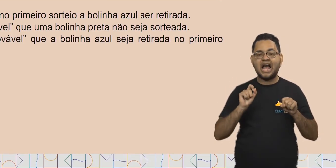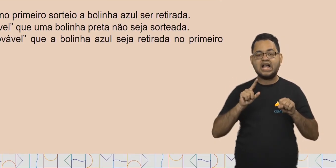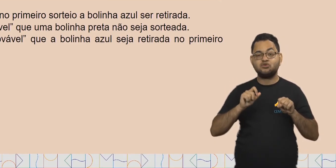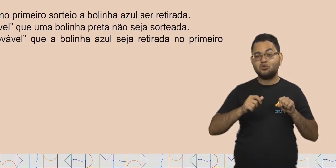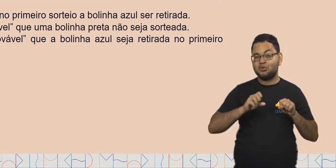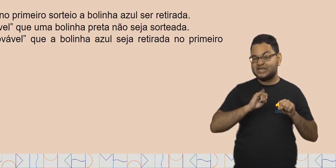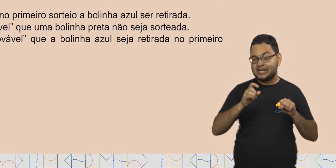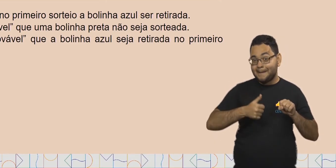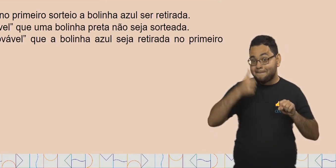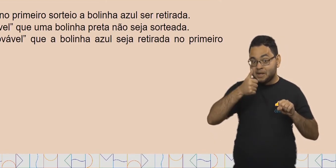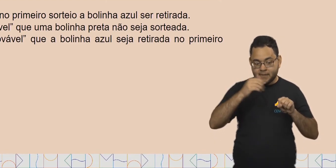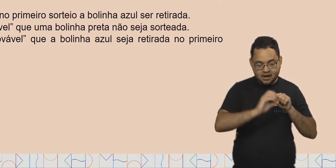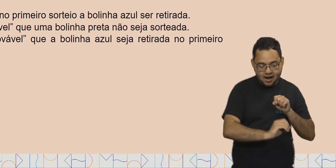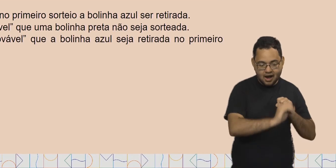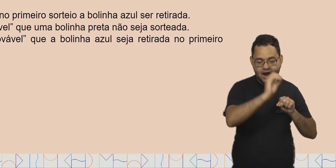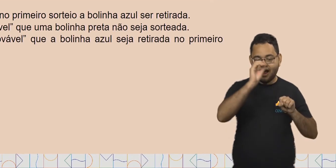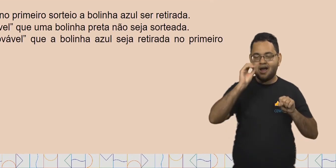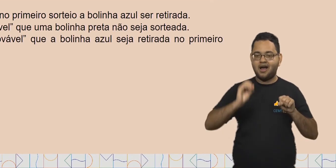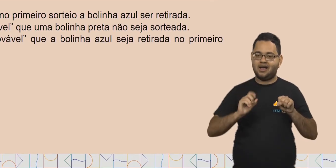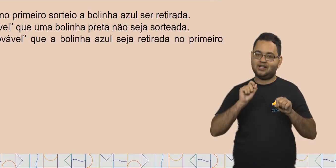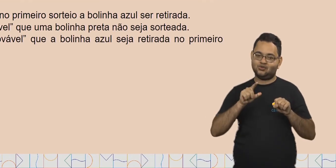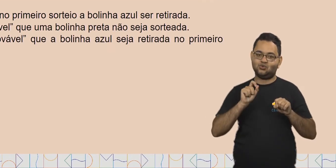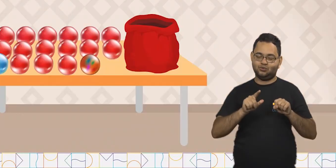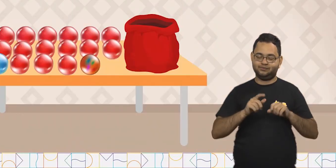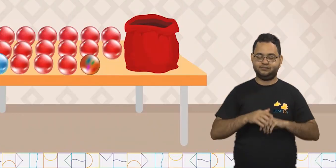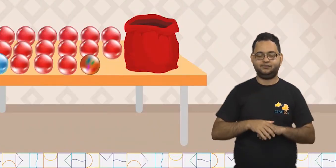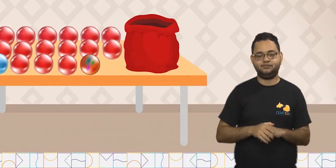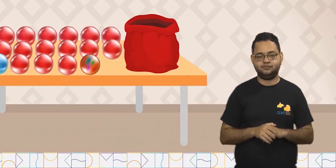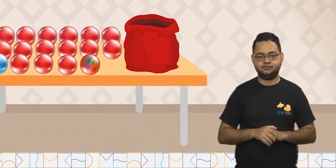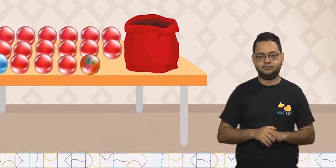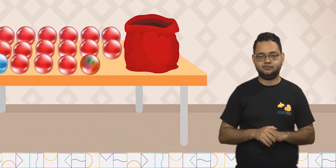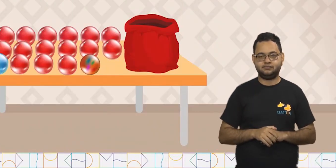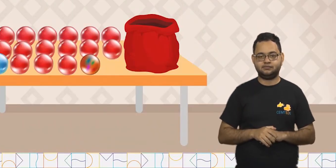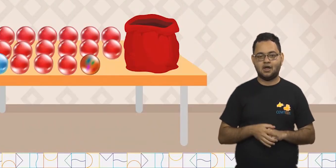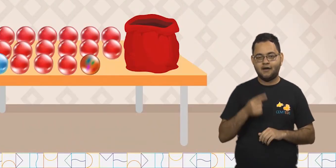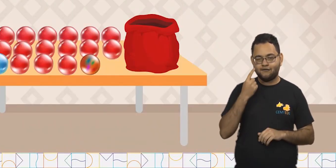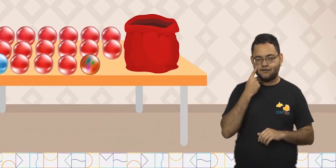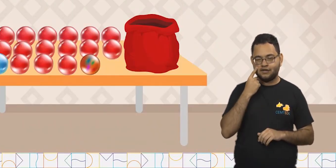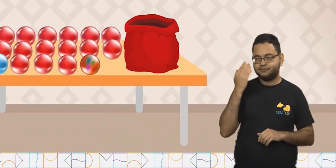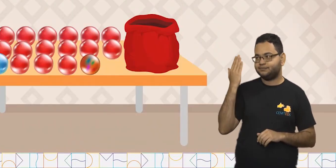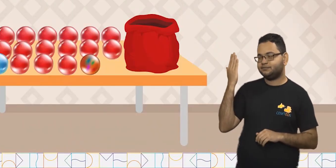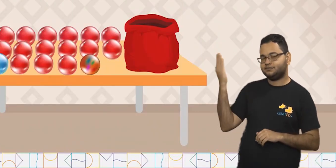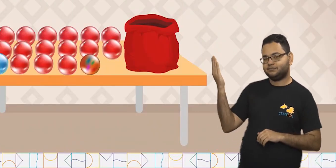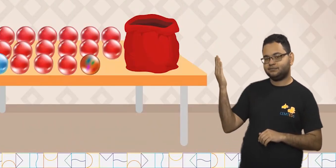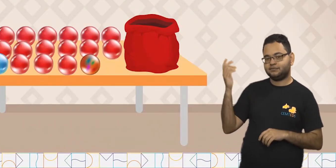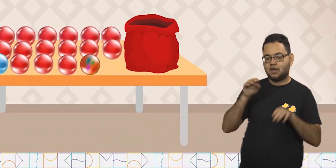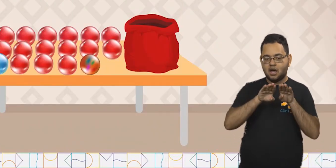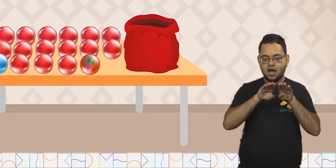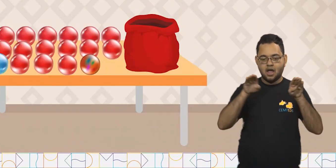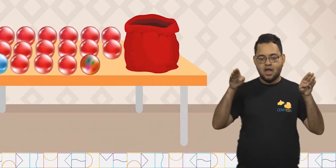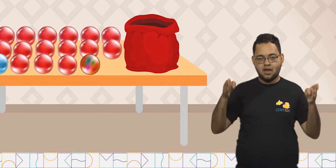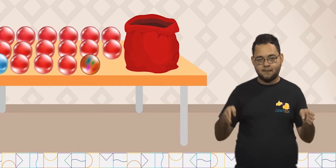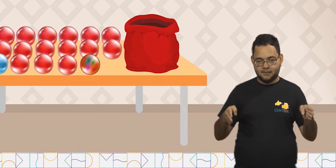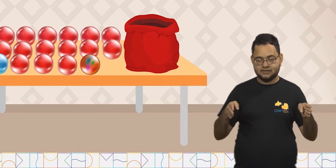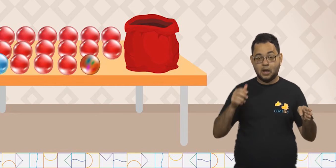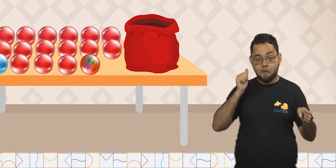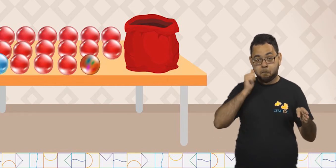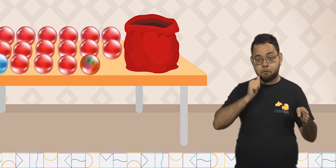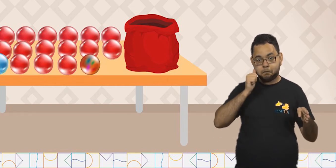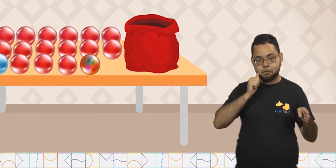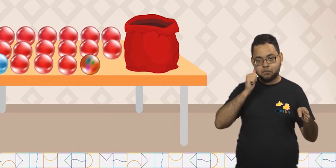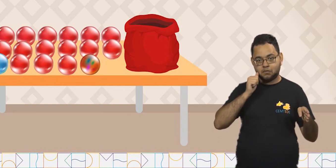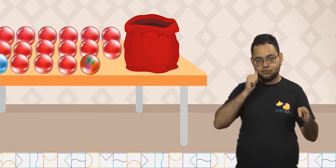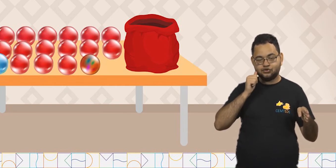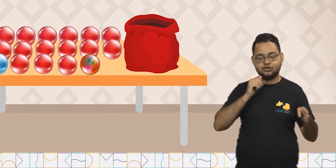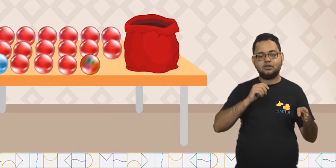azul seja retirada no primeiro sorteio vejam crianças sobre a mesa Tainá